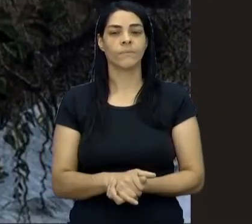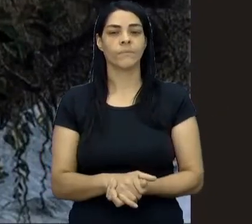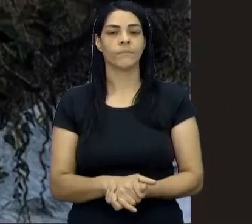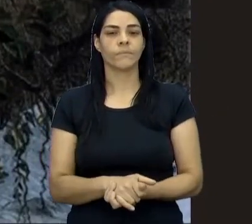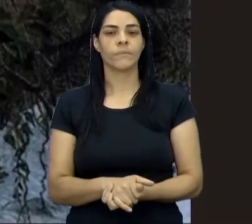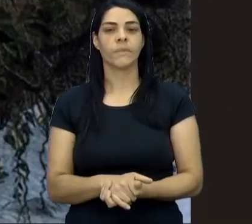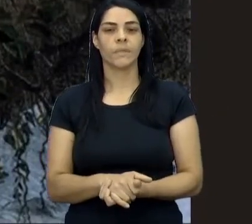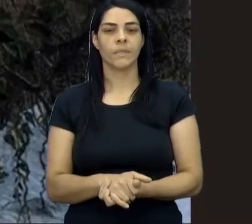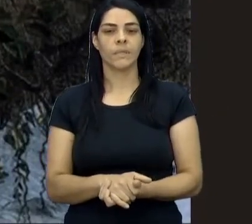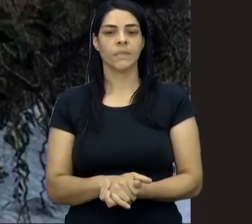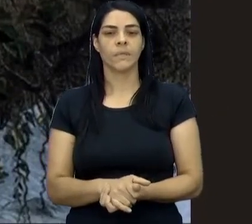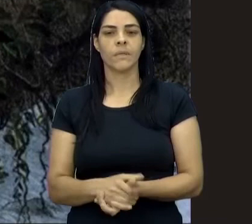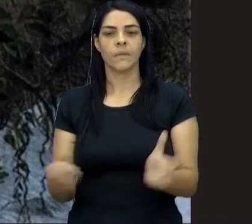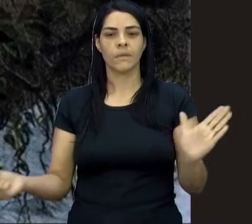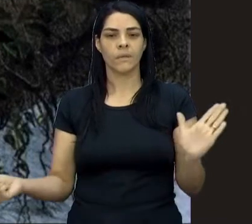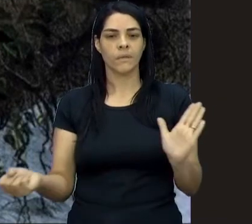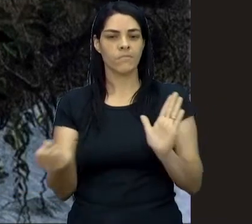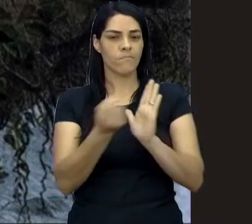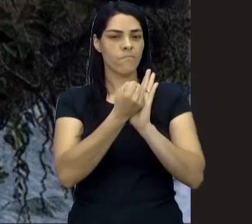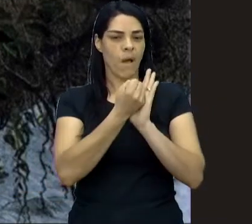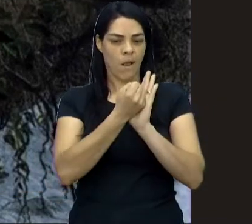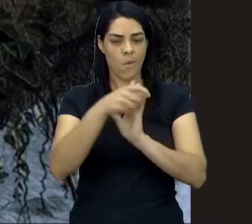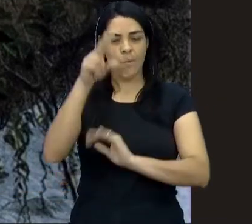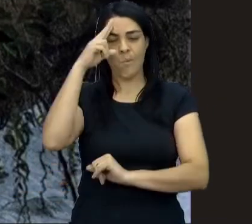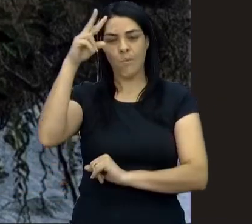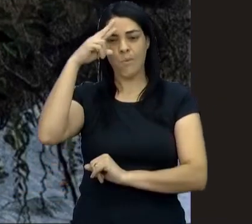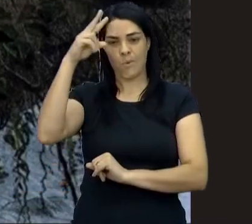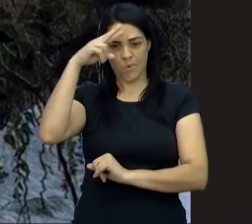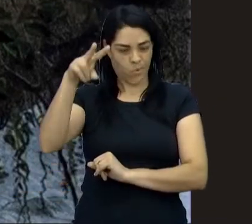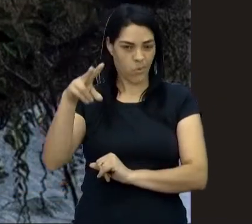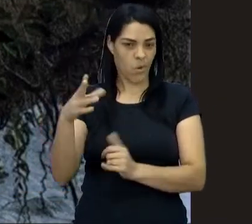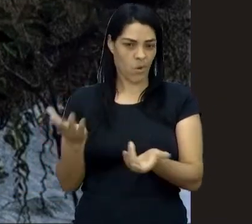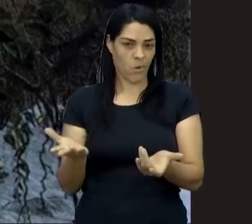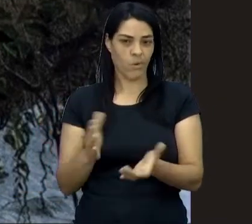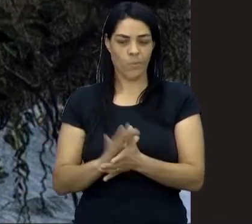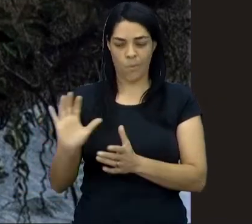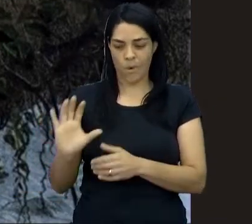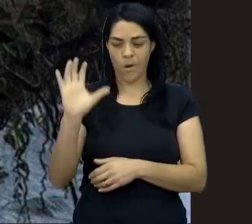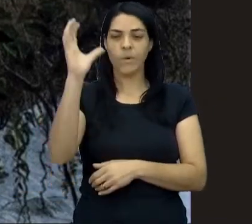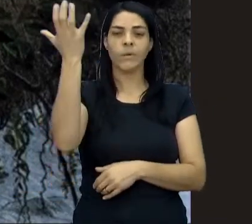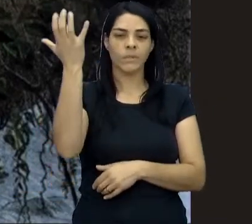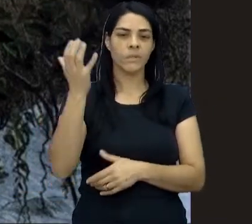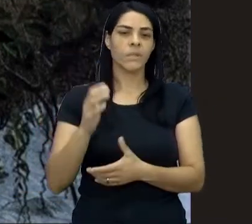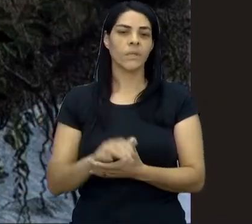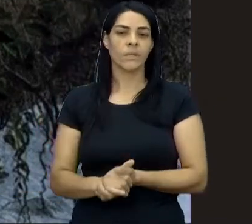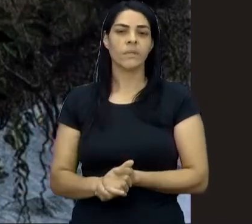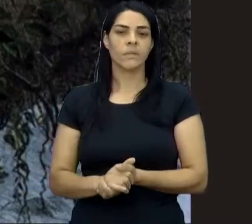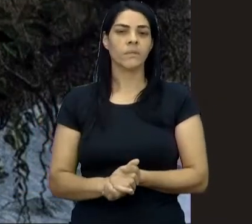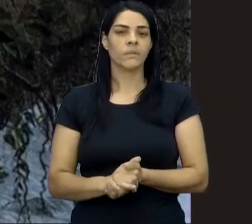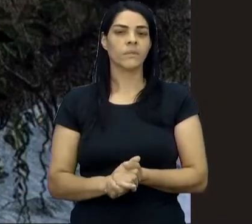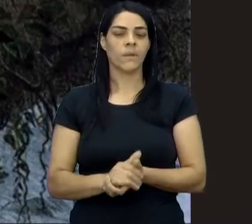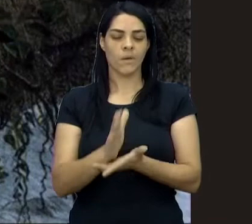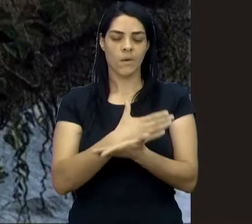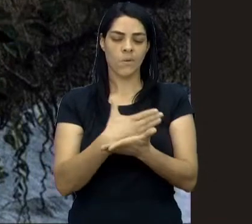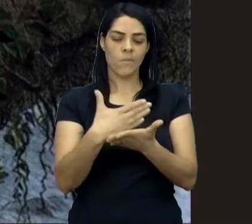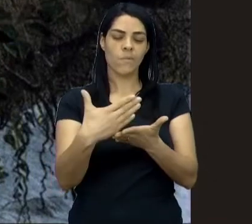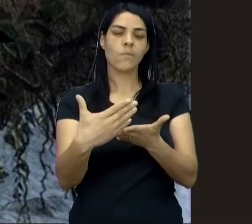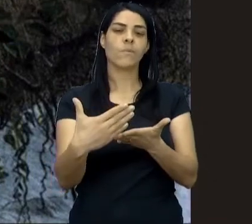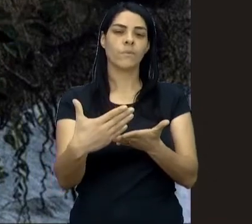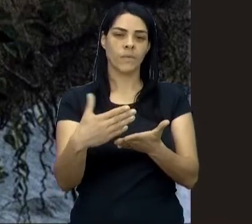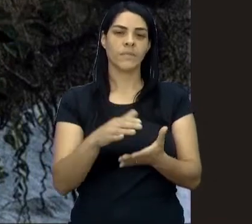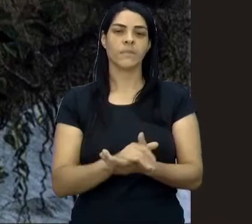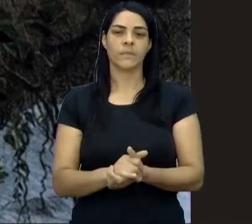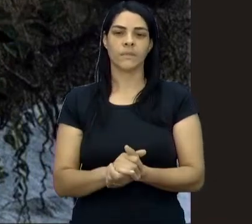essas marcas esses Marcos na históricos fatos históricos aí acabam sendo o ponto inicial o ponto de partida